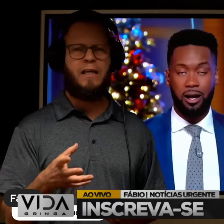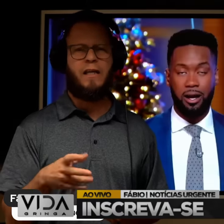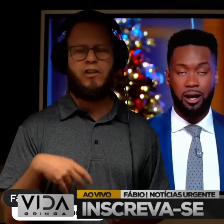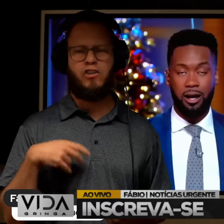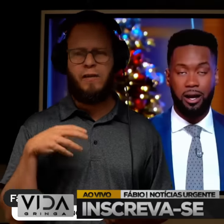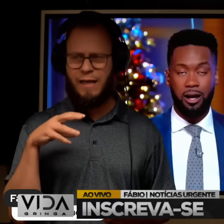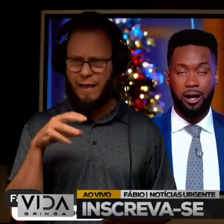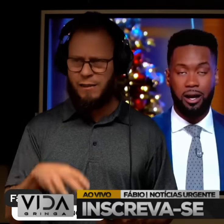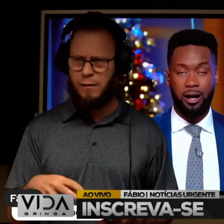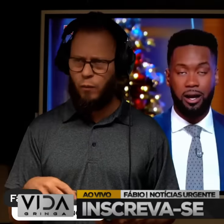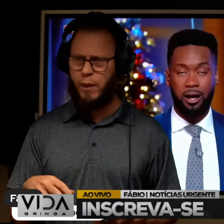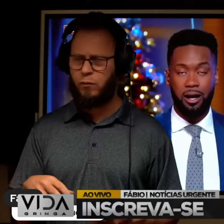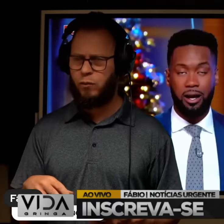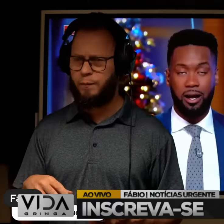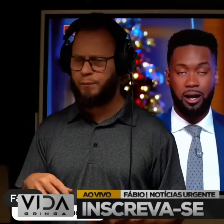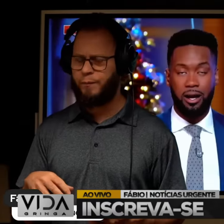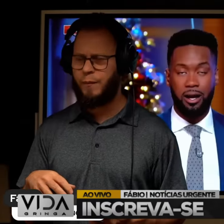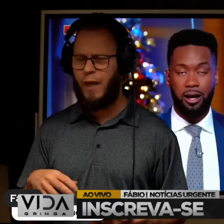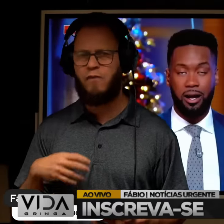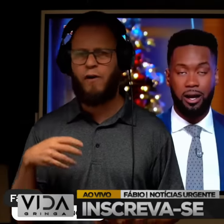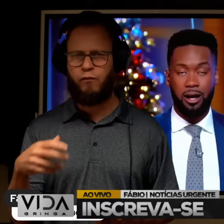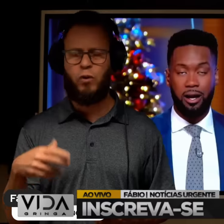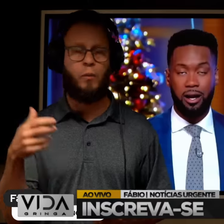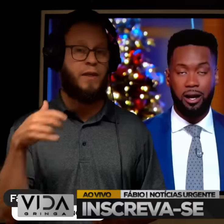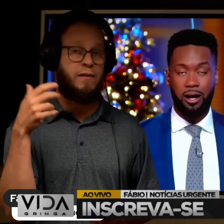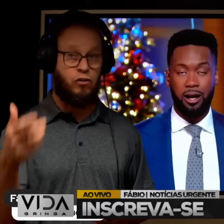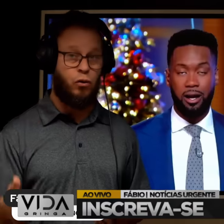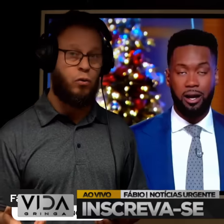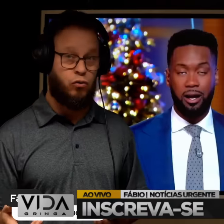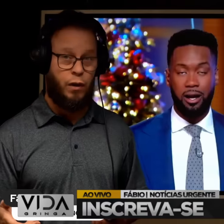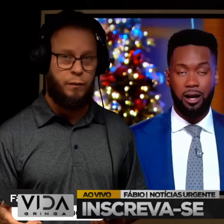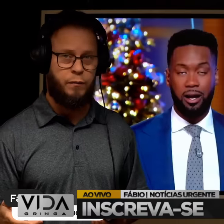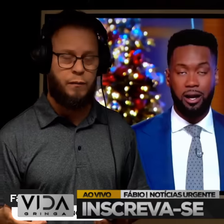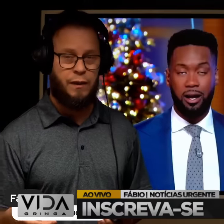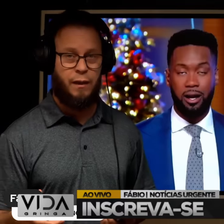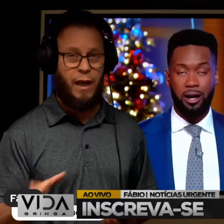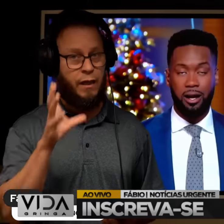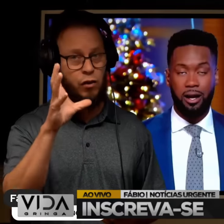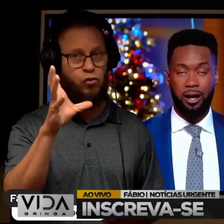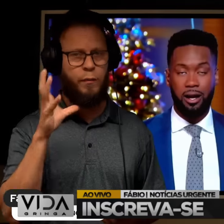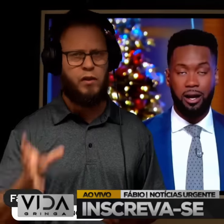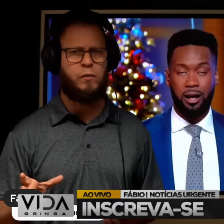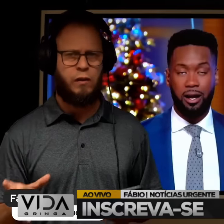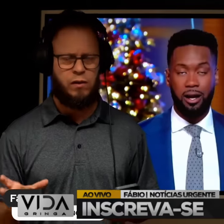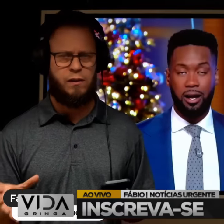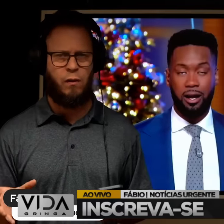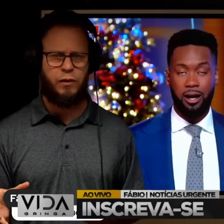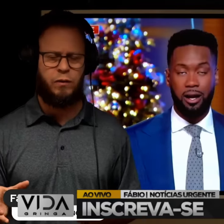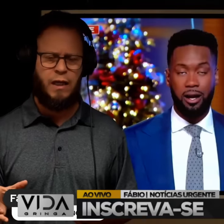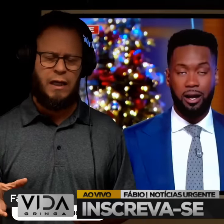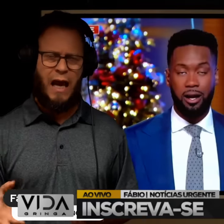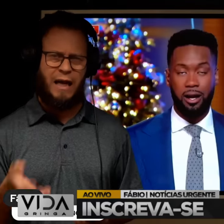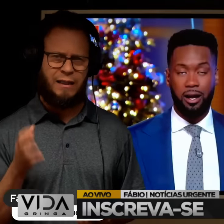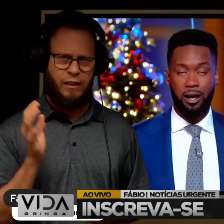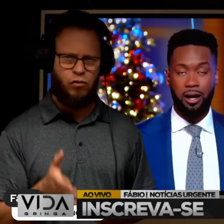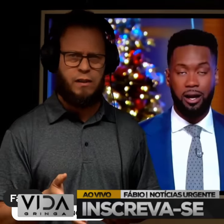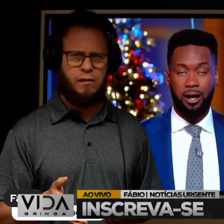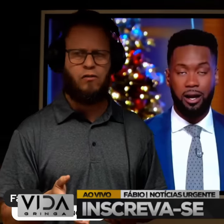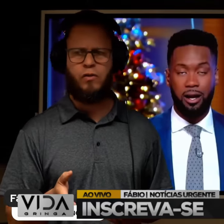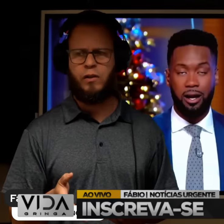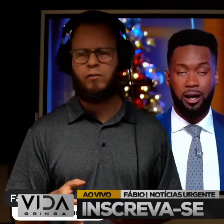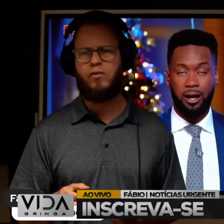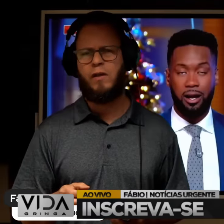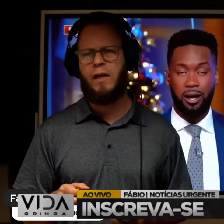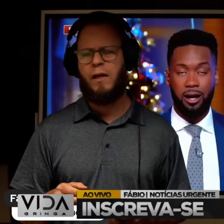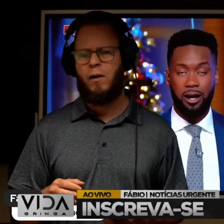ele está nesse momento em favor do presidente Donald Trump. É isso mesmo que você está ouvindo. Aqui nos